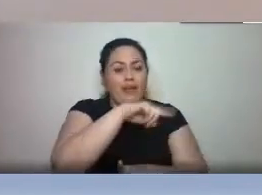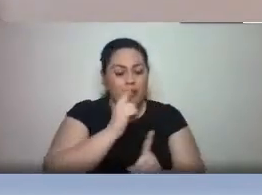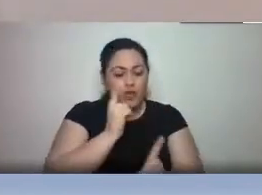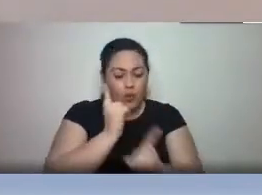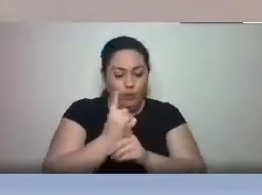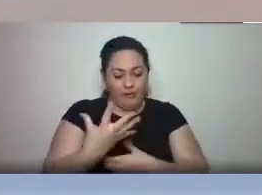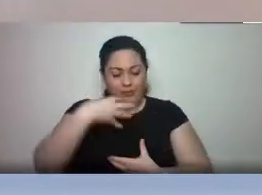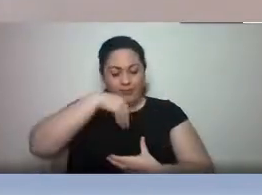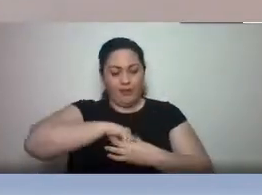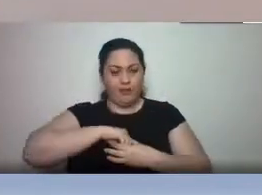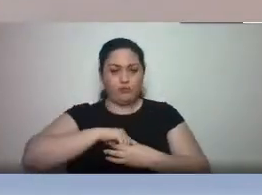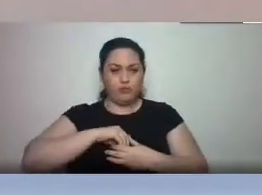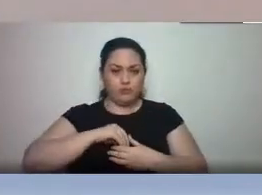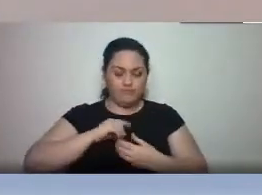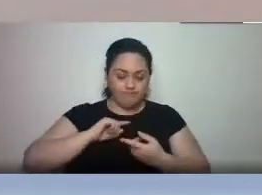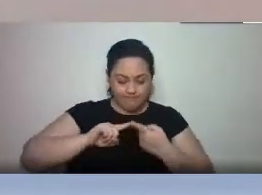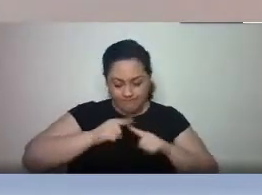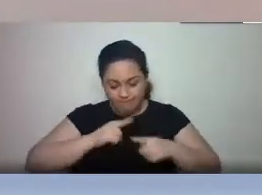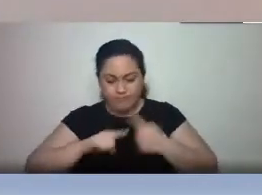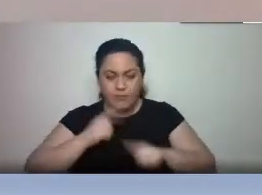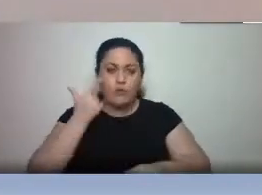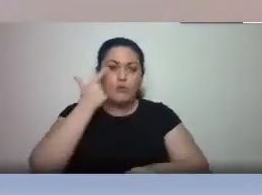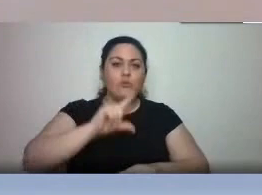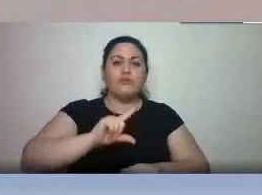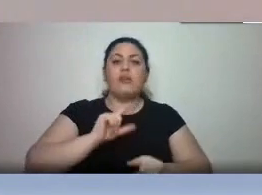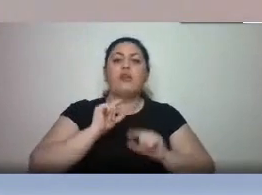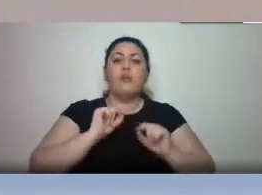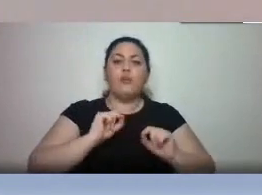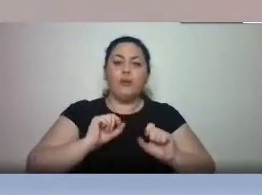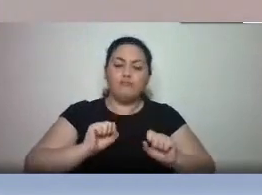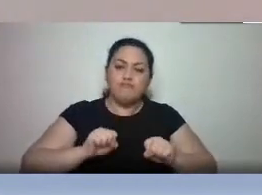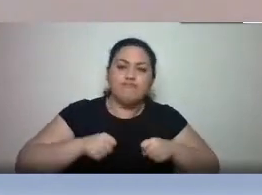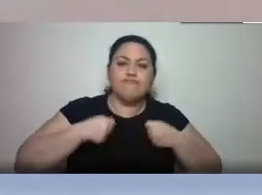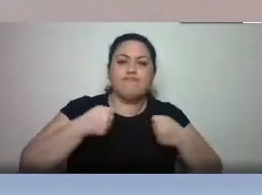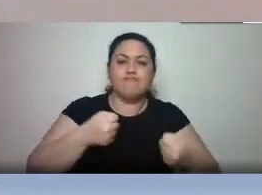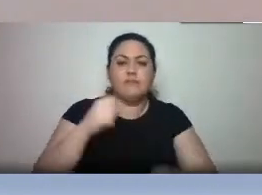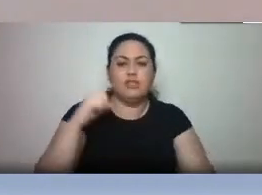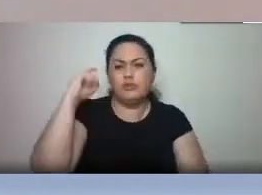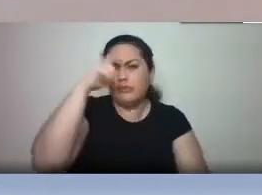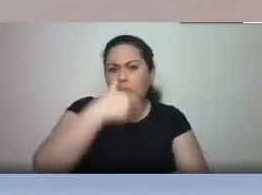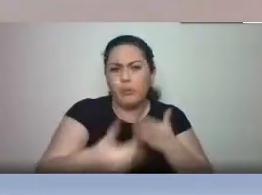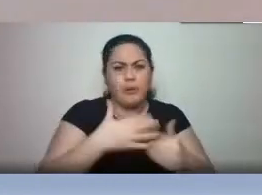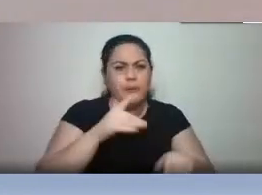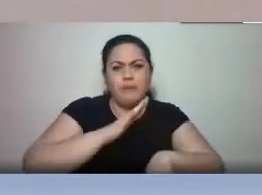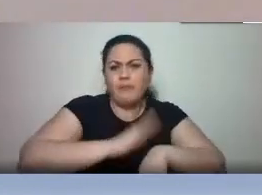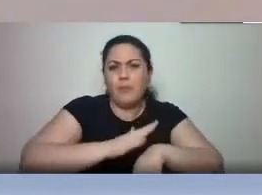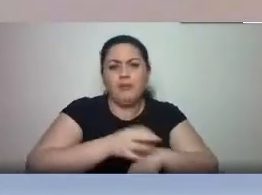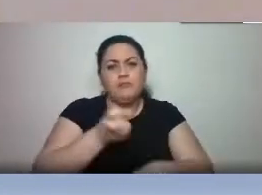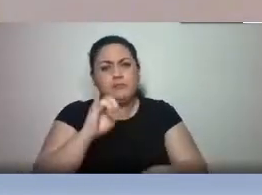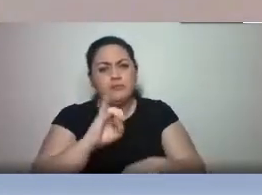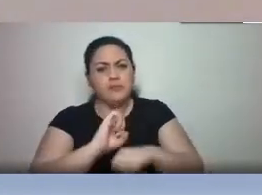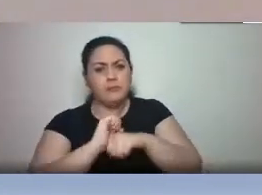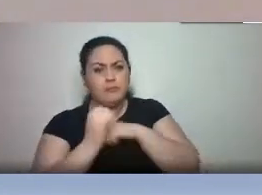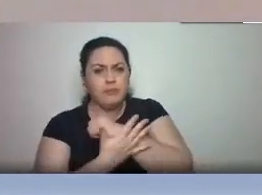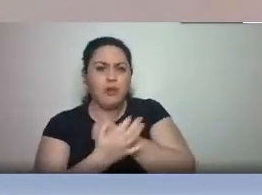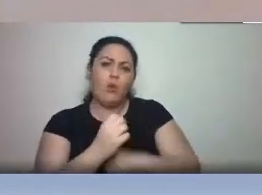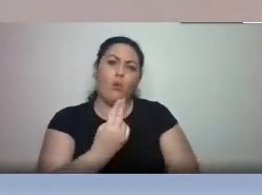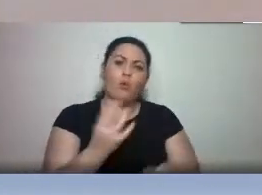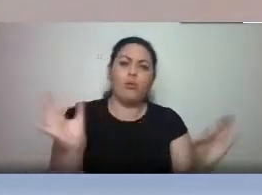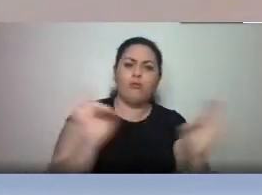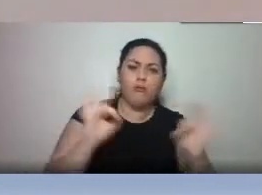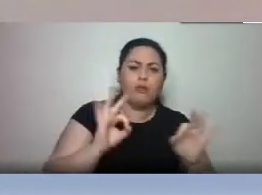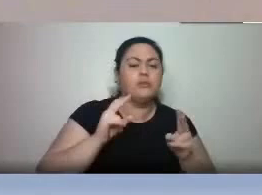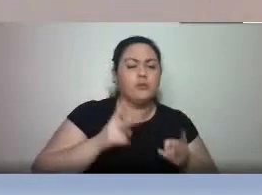internos para enfrentar as dificuldades, a qualquer momento do tempo, com ou sem pandemia. Voem